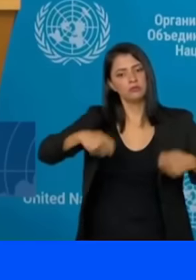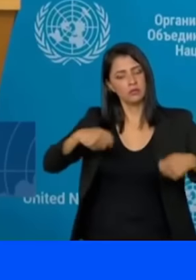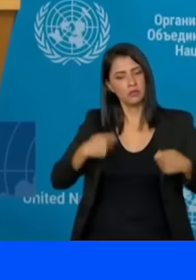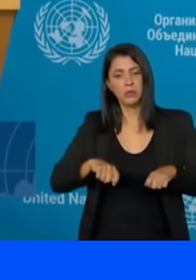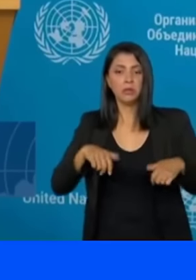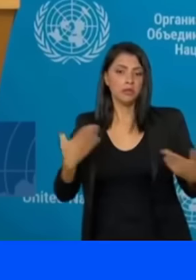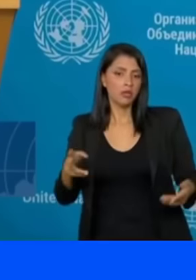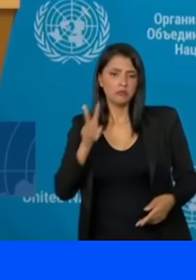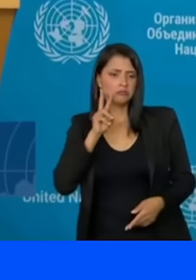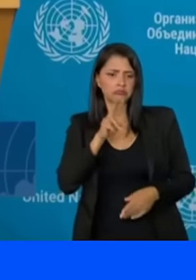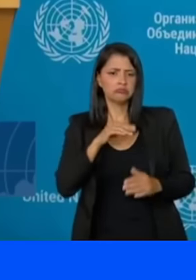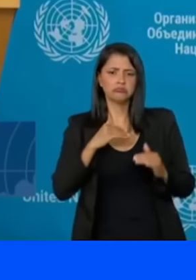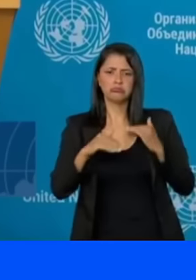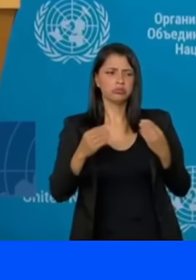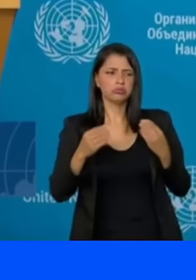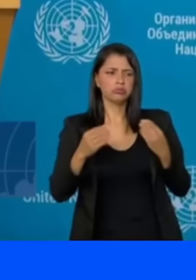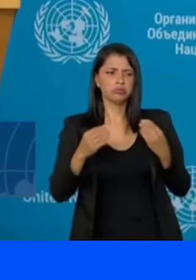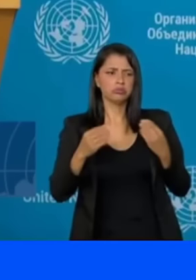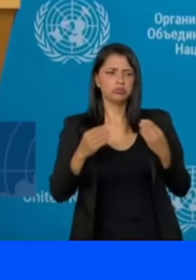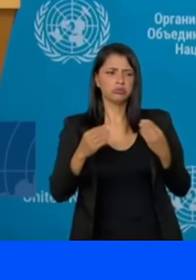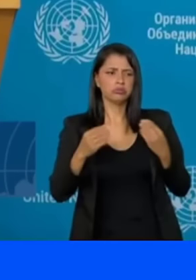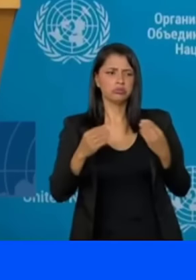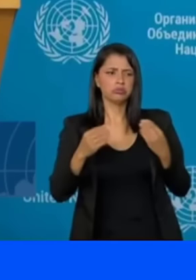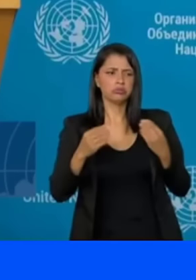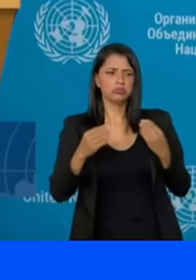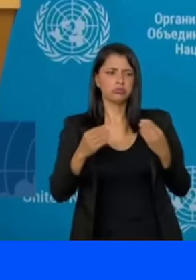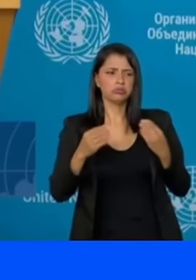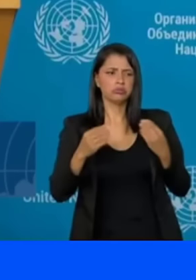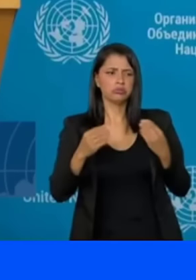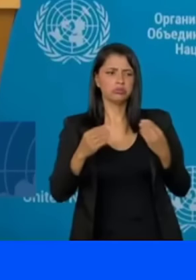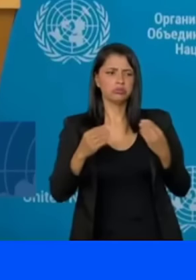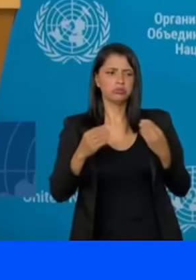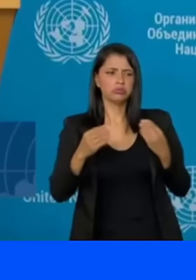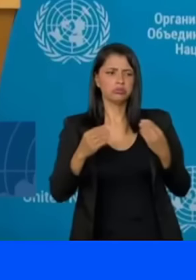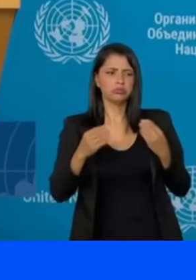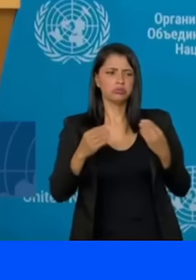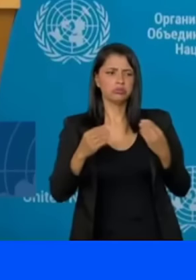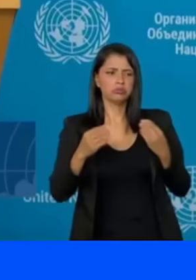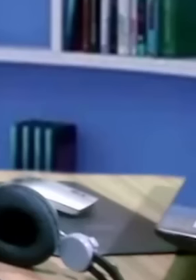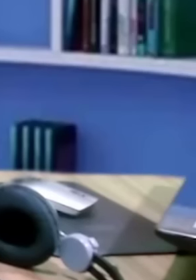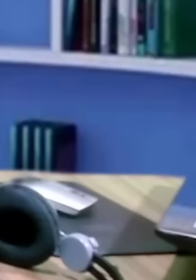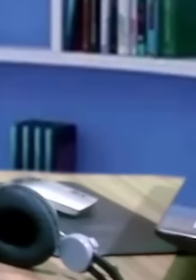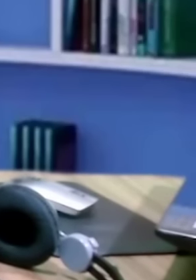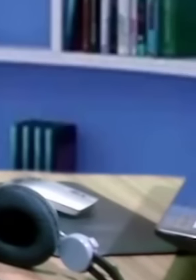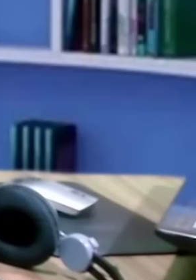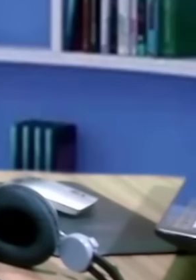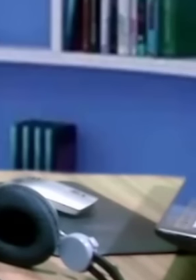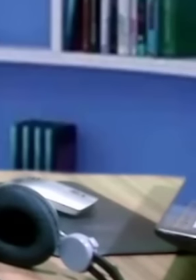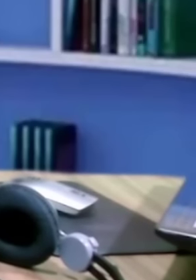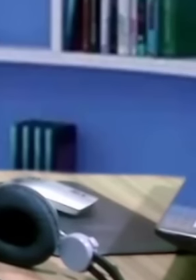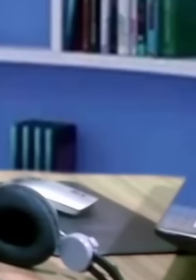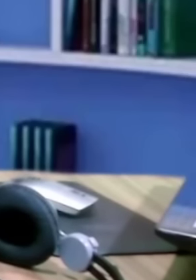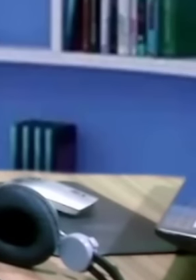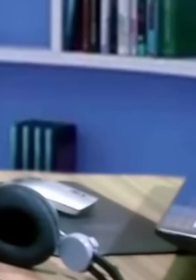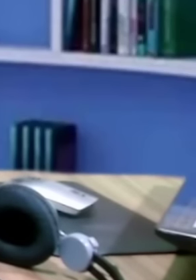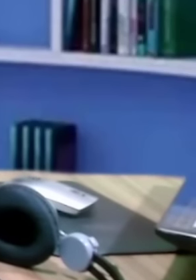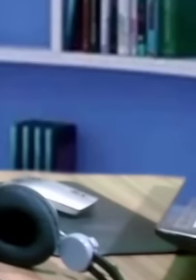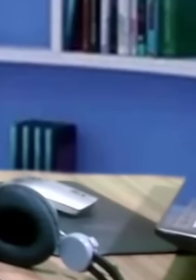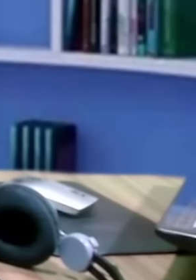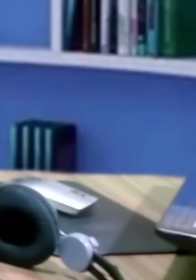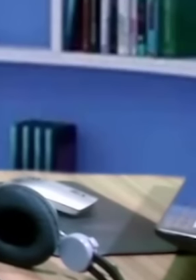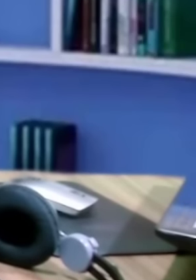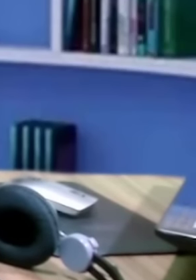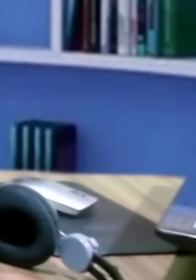eu não vejo nenhuma contradição. Meus amigos, sensacional! Luiz Inácio Lula da